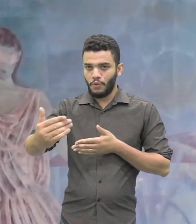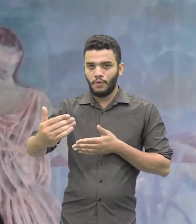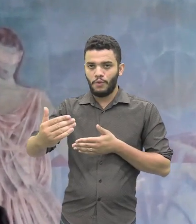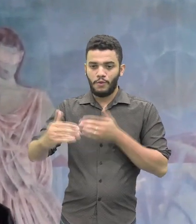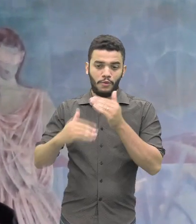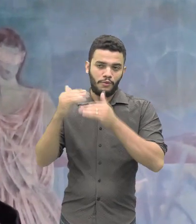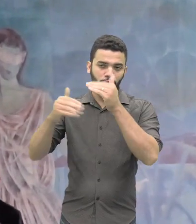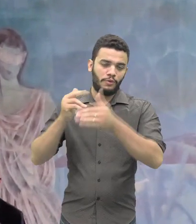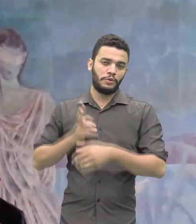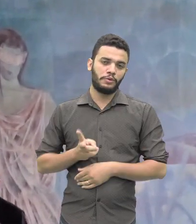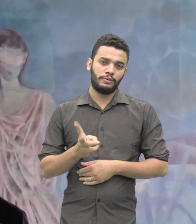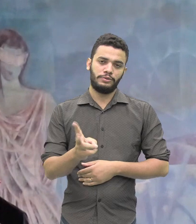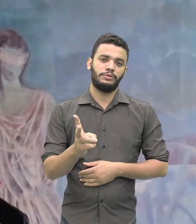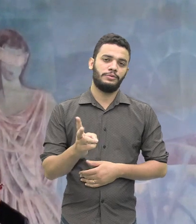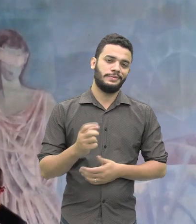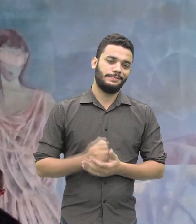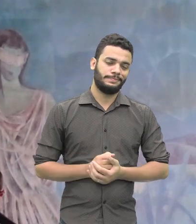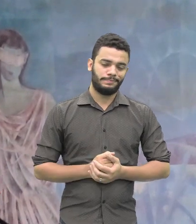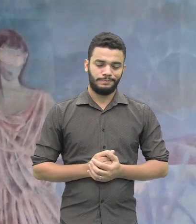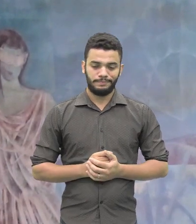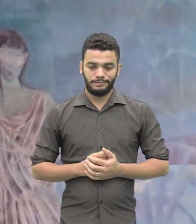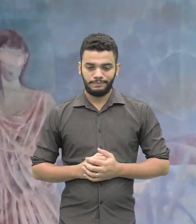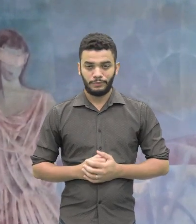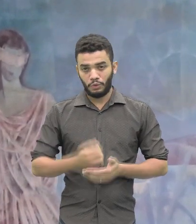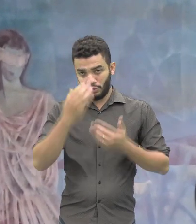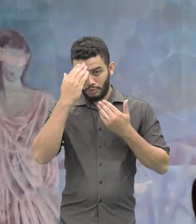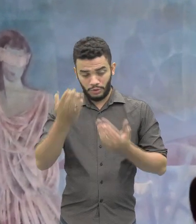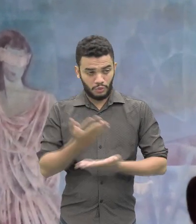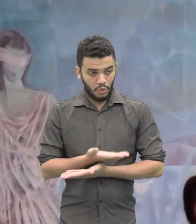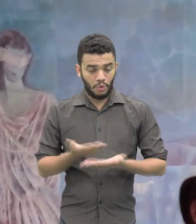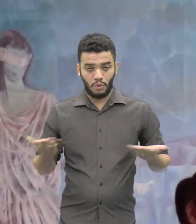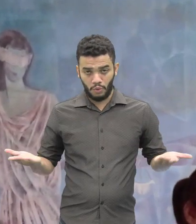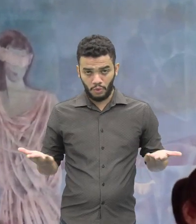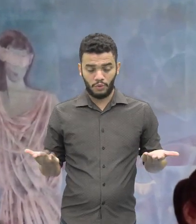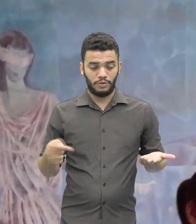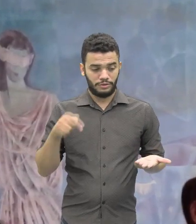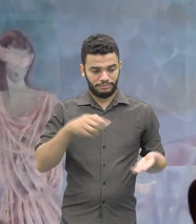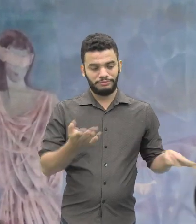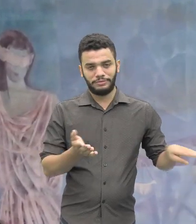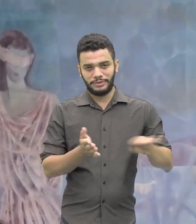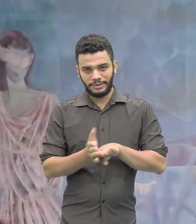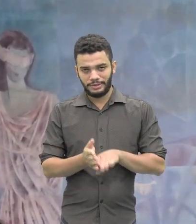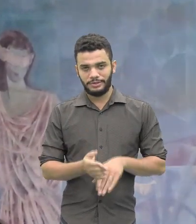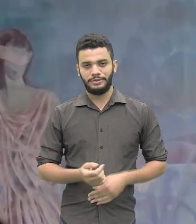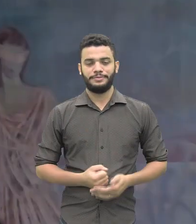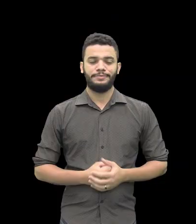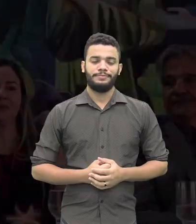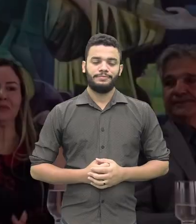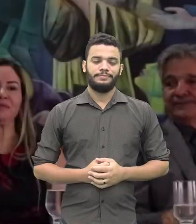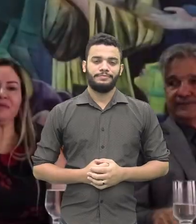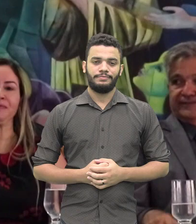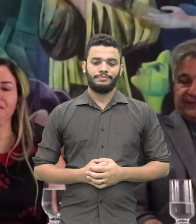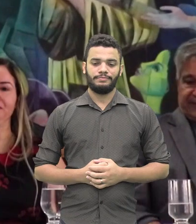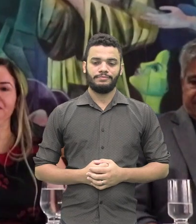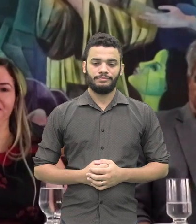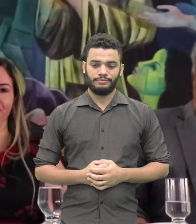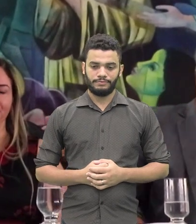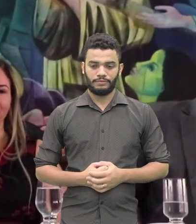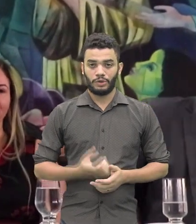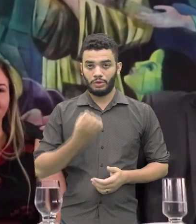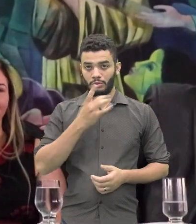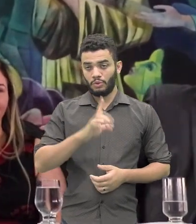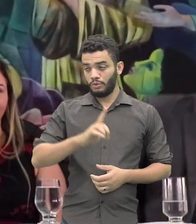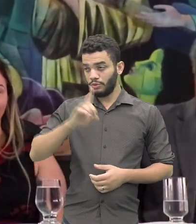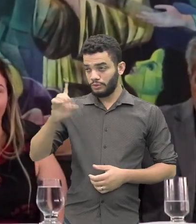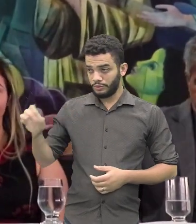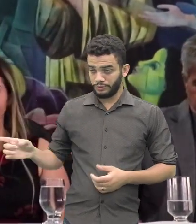de Governador Valadares que são nossas crianças Muito obrigado a todos pela presença e tenha um bom dia bom dia bom dia